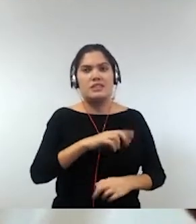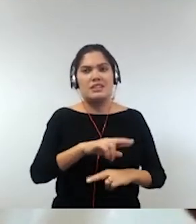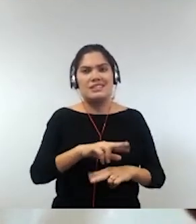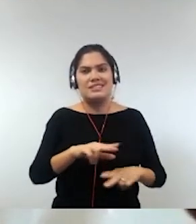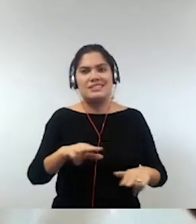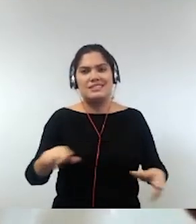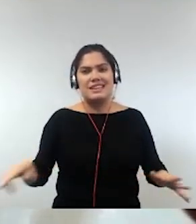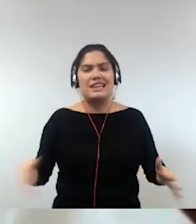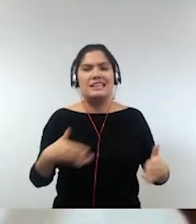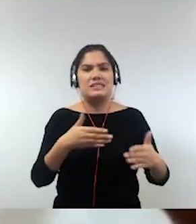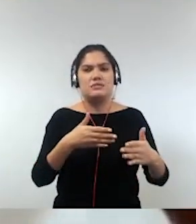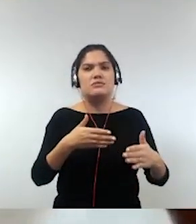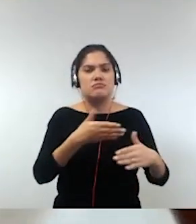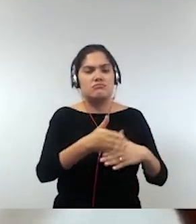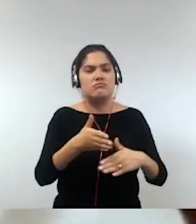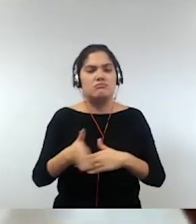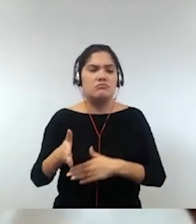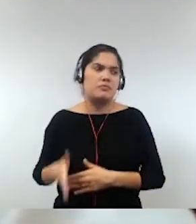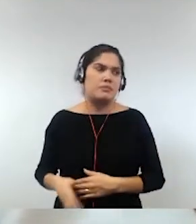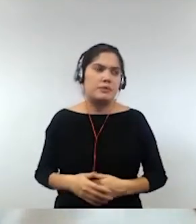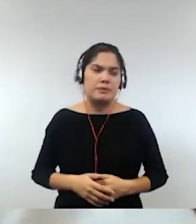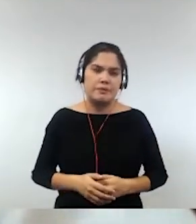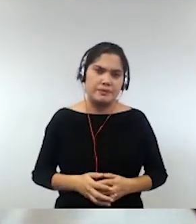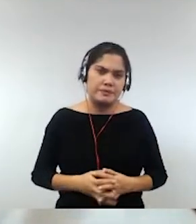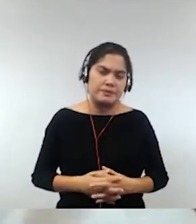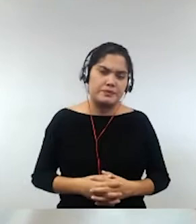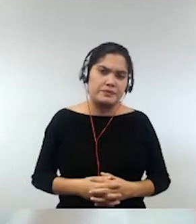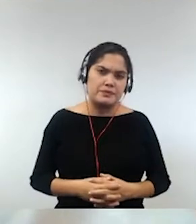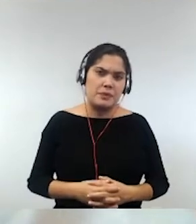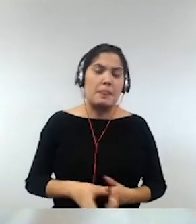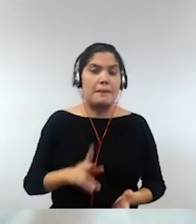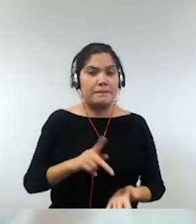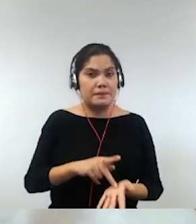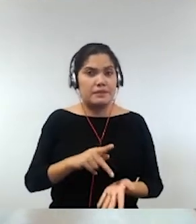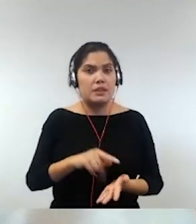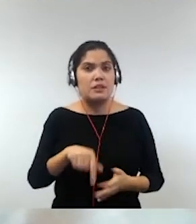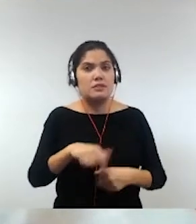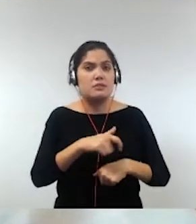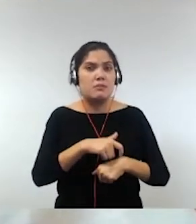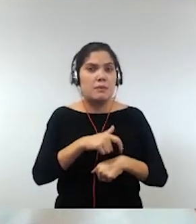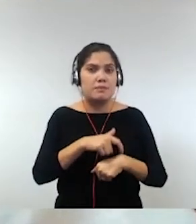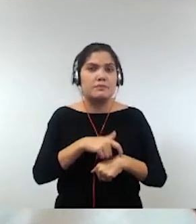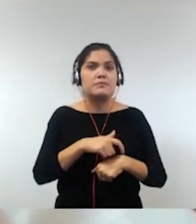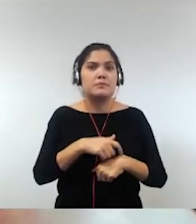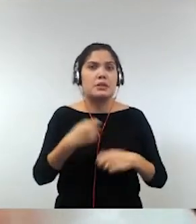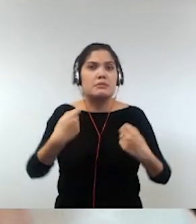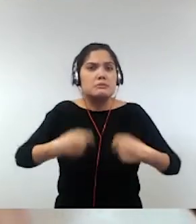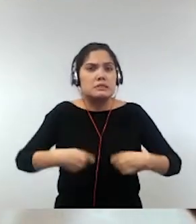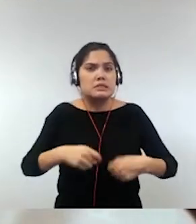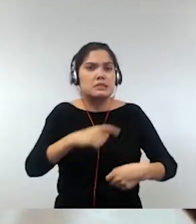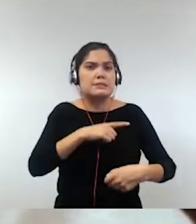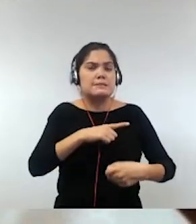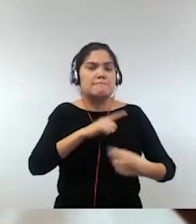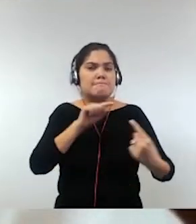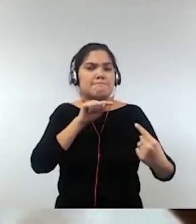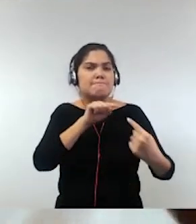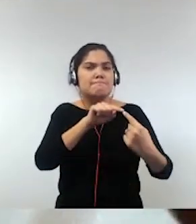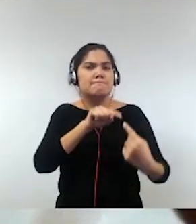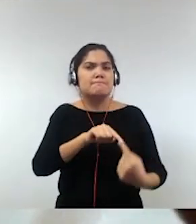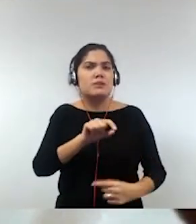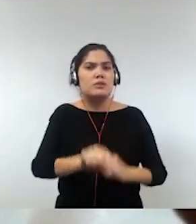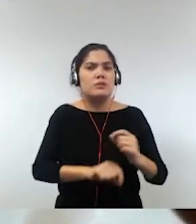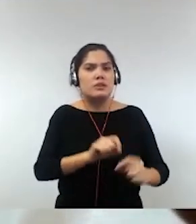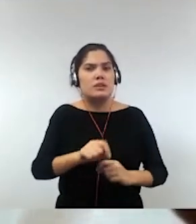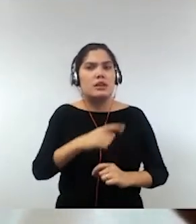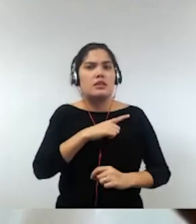inúmeros atalhos. Então, na verdade, esse momento deve estar relacionado à busca